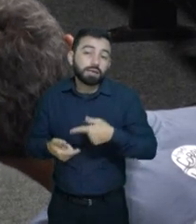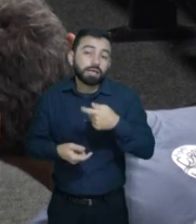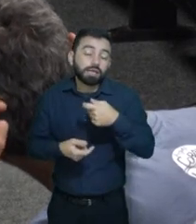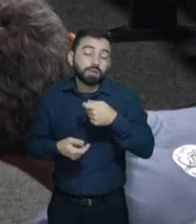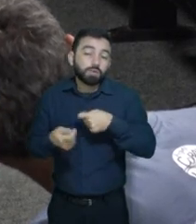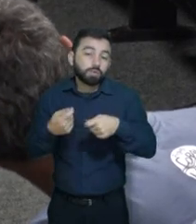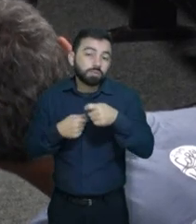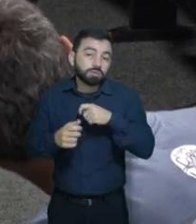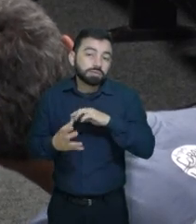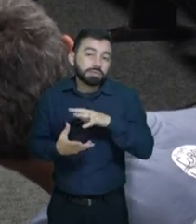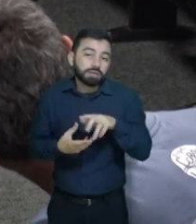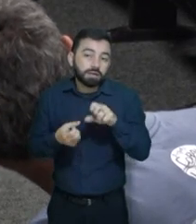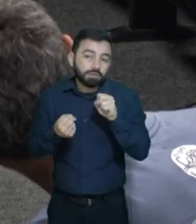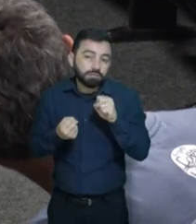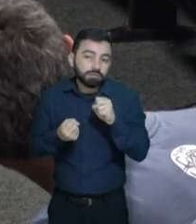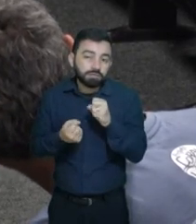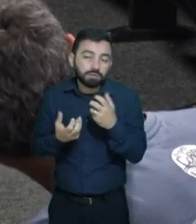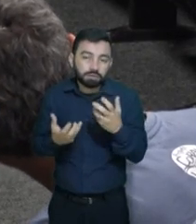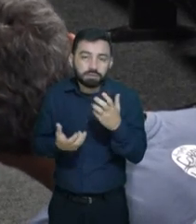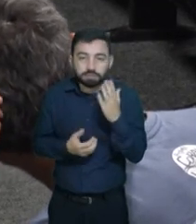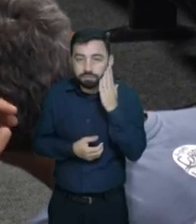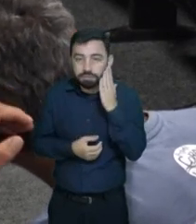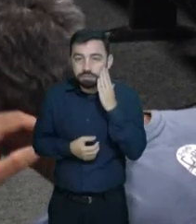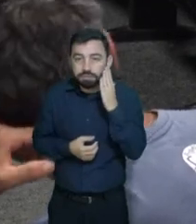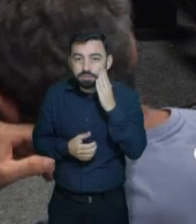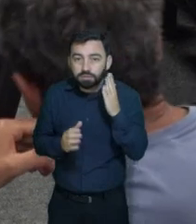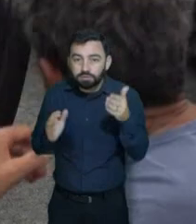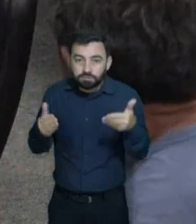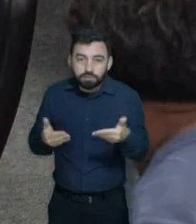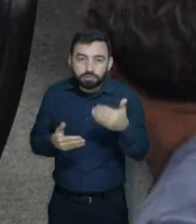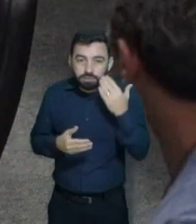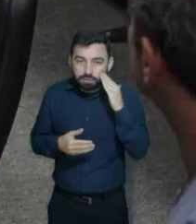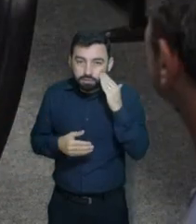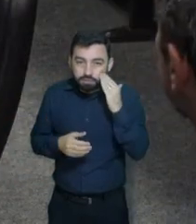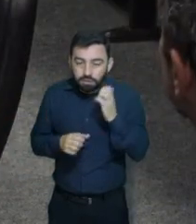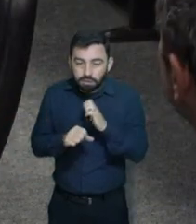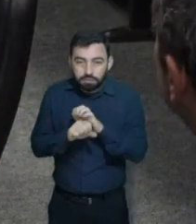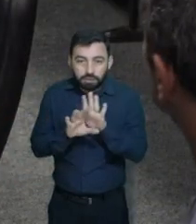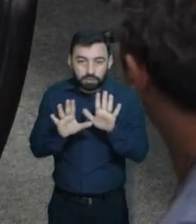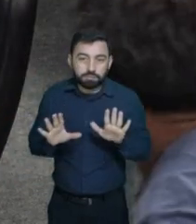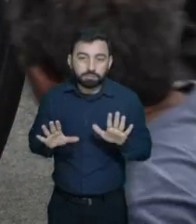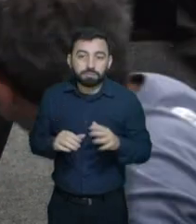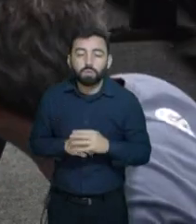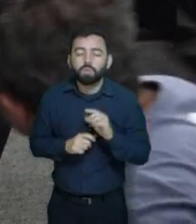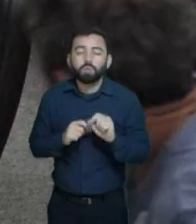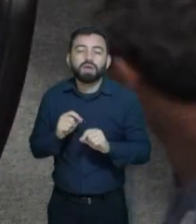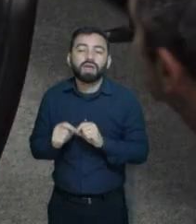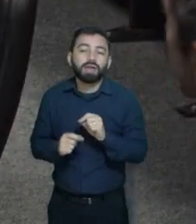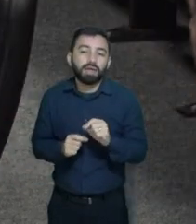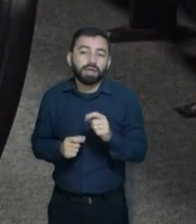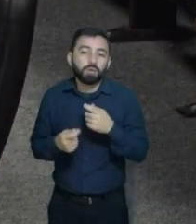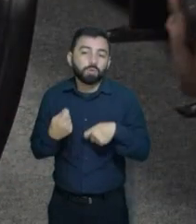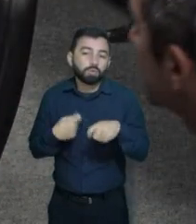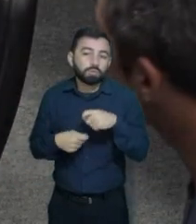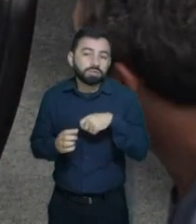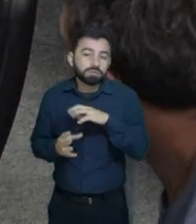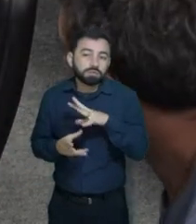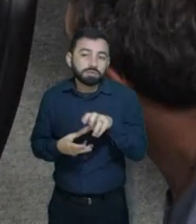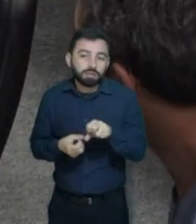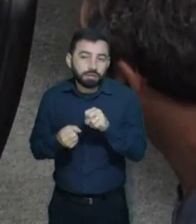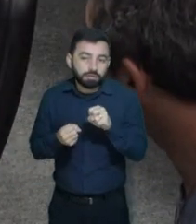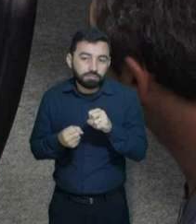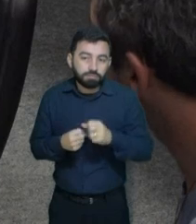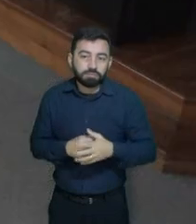economia sustentável mesmo, que eu gostaria que fosse um pouquinho mais, entender um pouco mais o que é economia sustentável para o